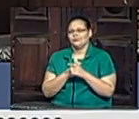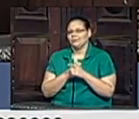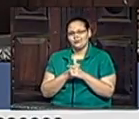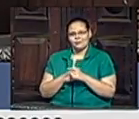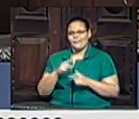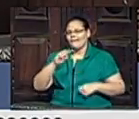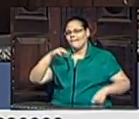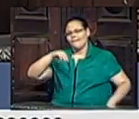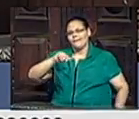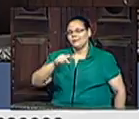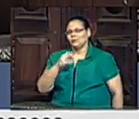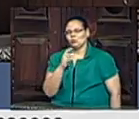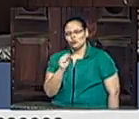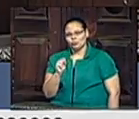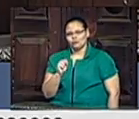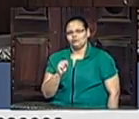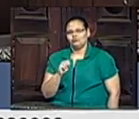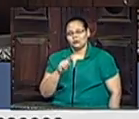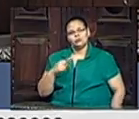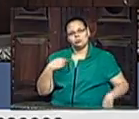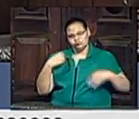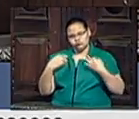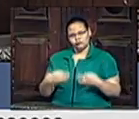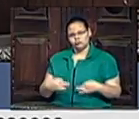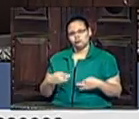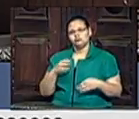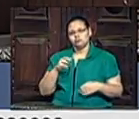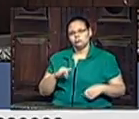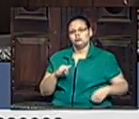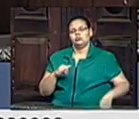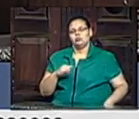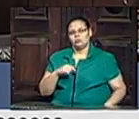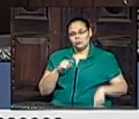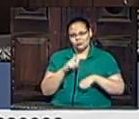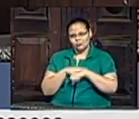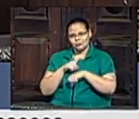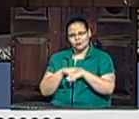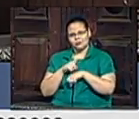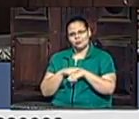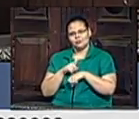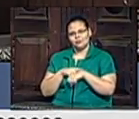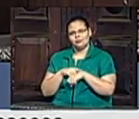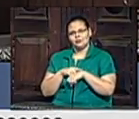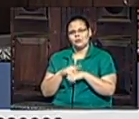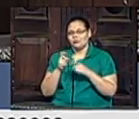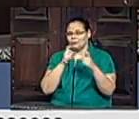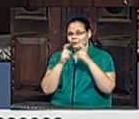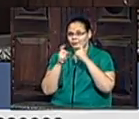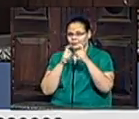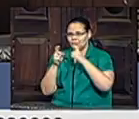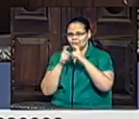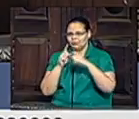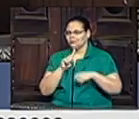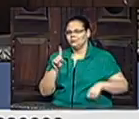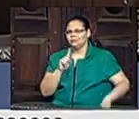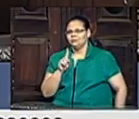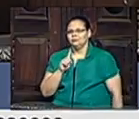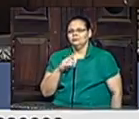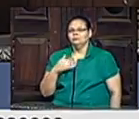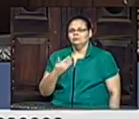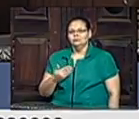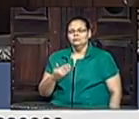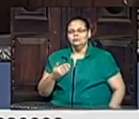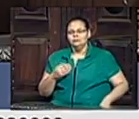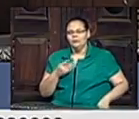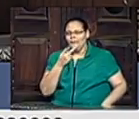governo. Seria muito mais honesto, seria muito mais justo que o nosso tempo aqui tivesse dedicado a esse debate e não a cortar triênio,